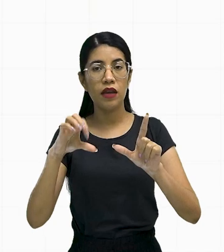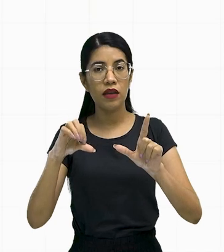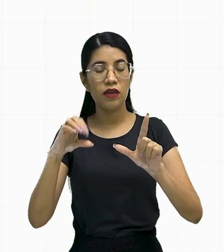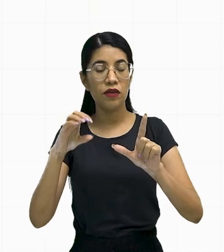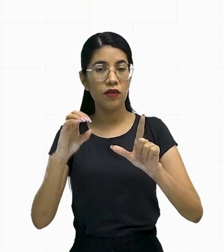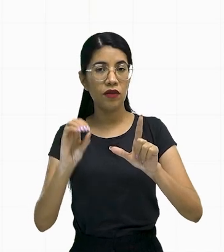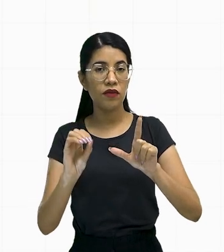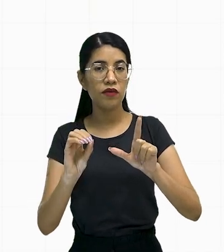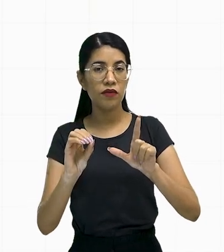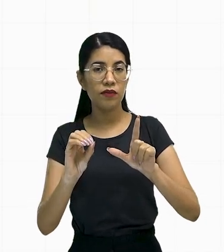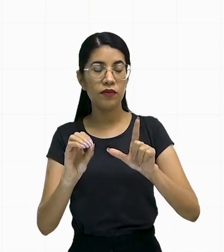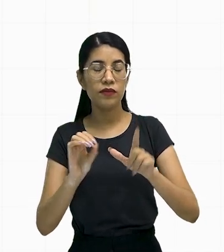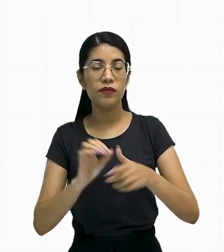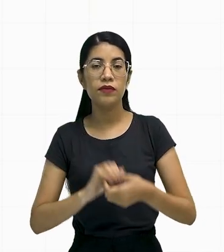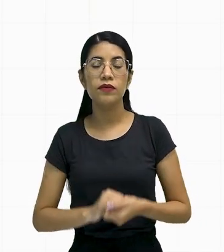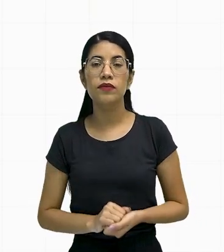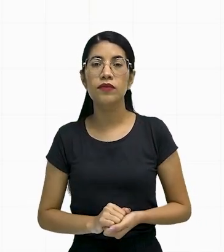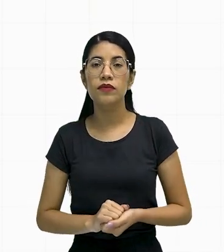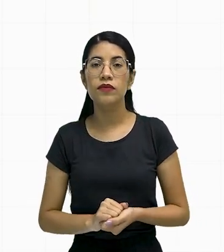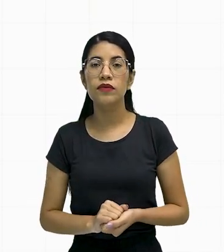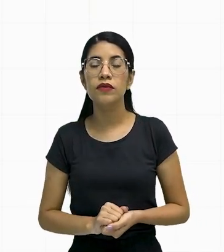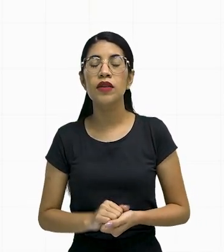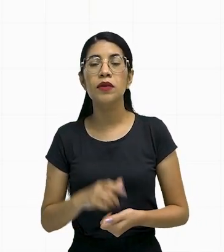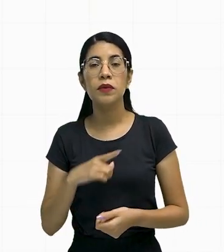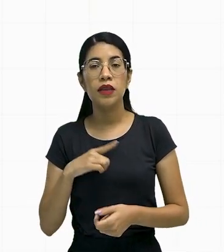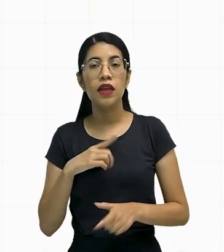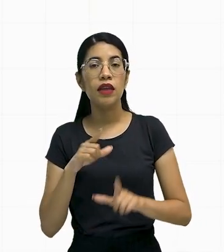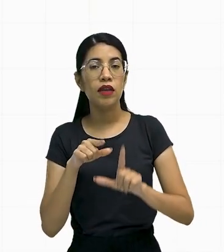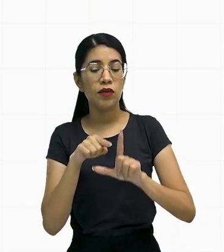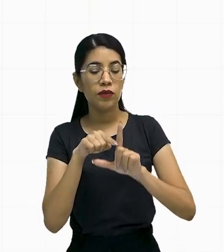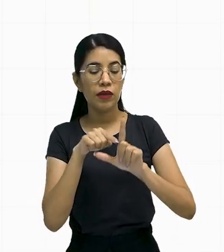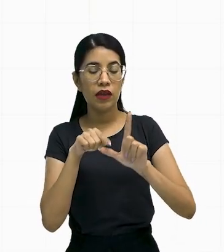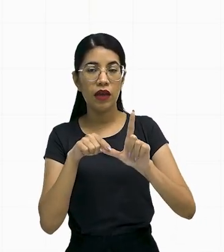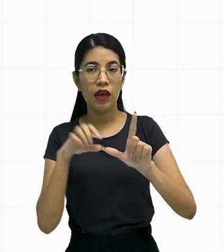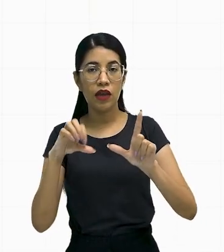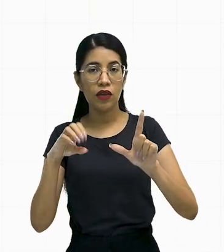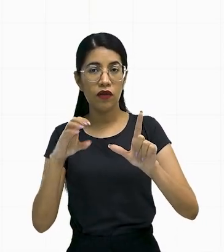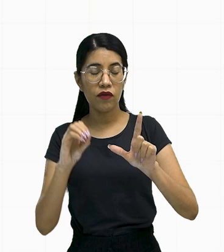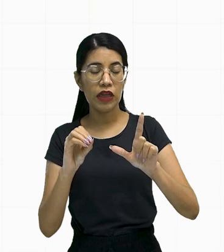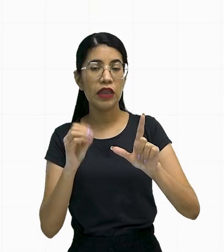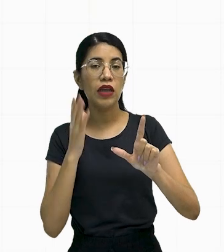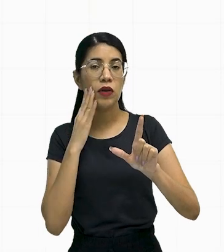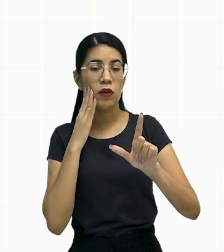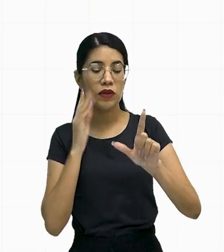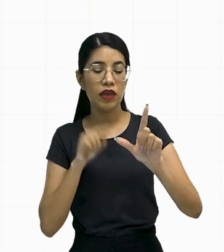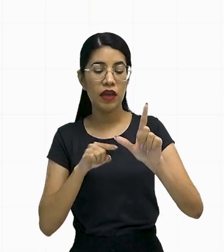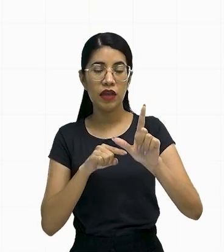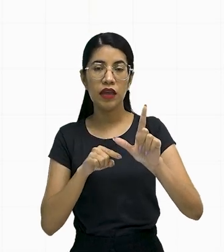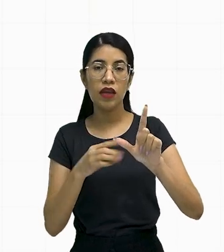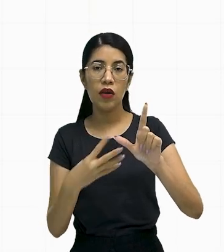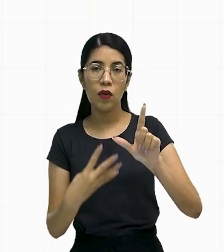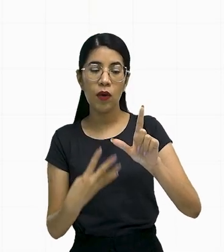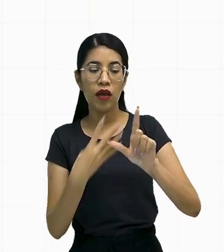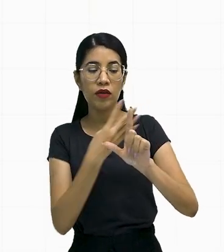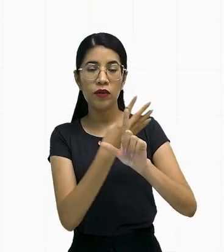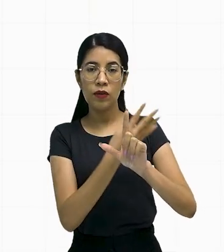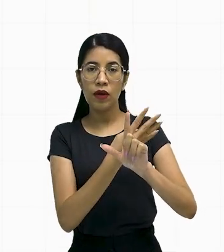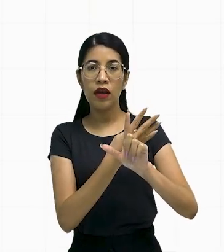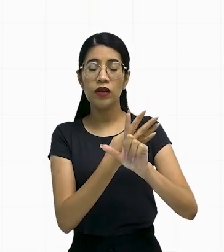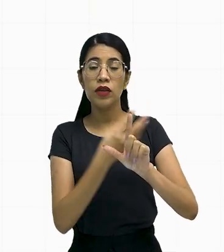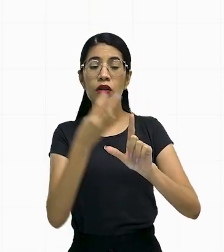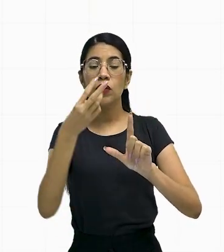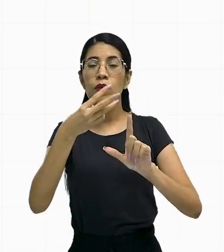beleza? Bem, nós temos um triângulo retângulo onde eu conheço dois lados e eu quero achar o terceiro